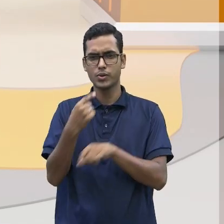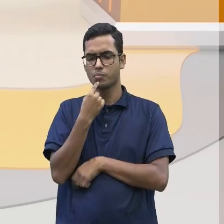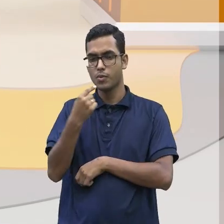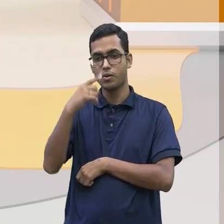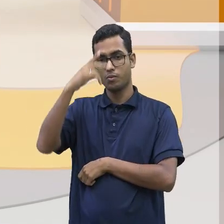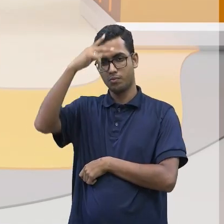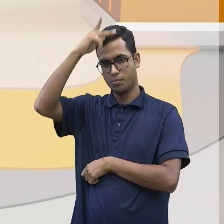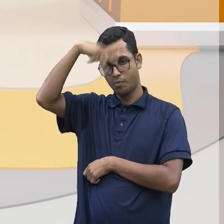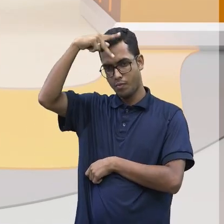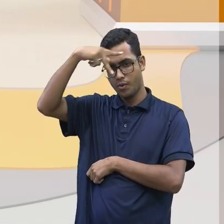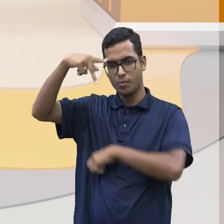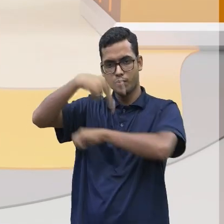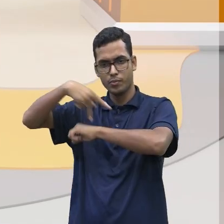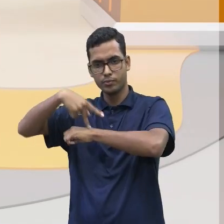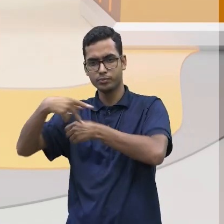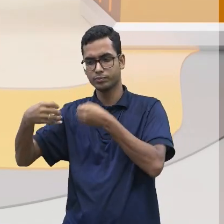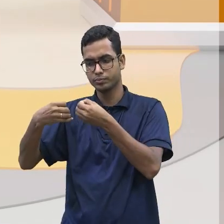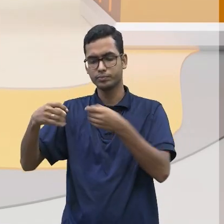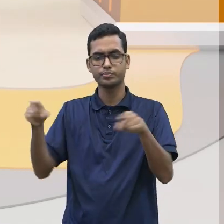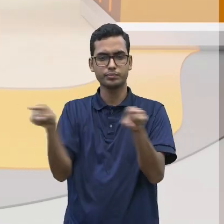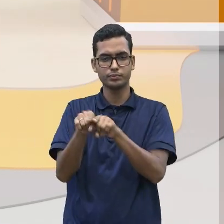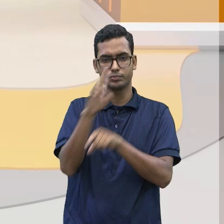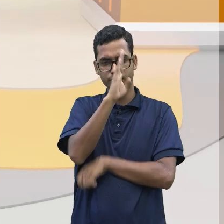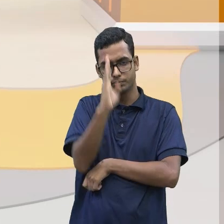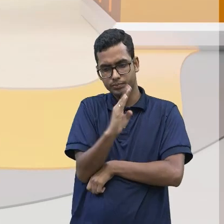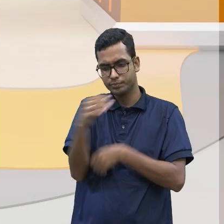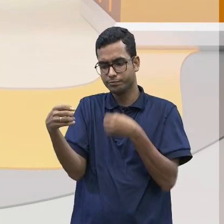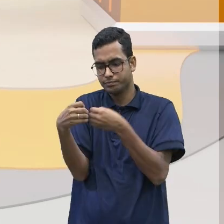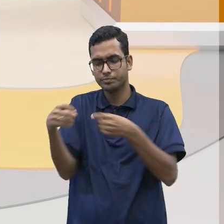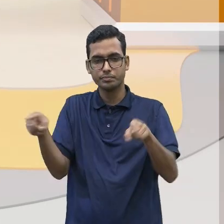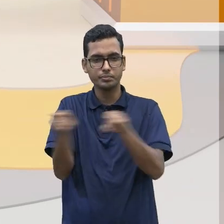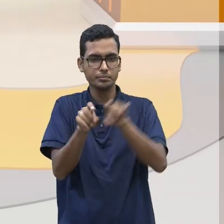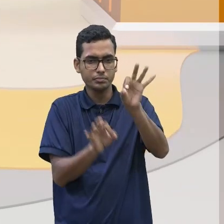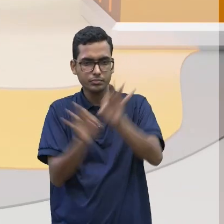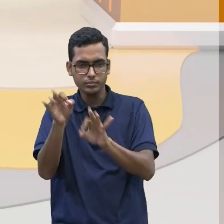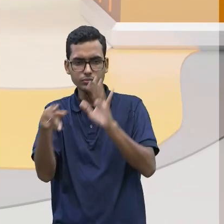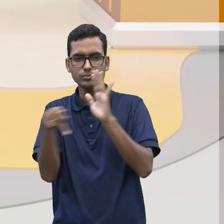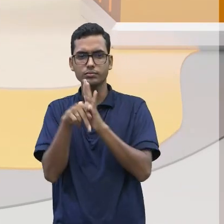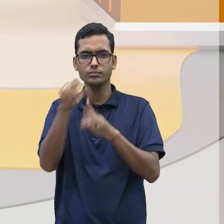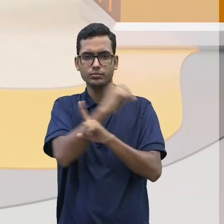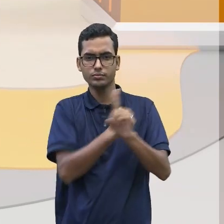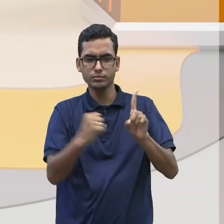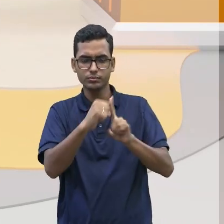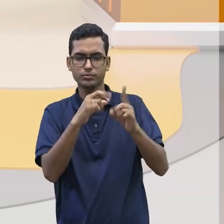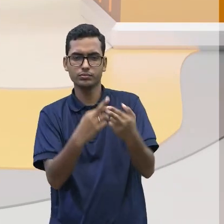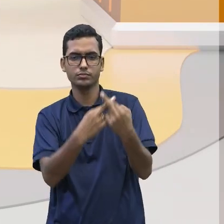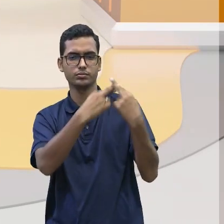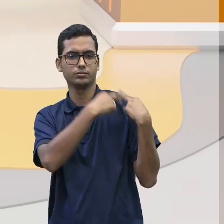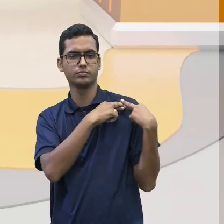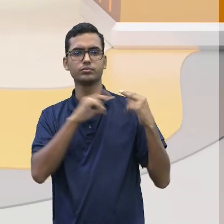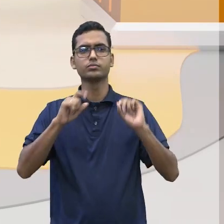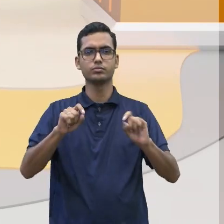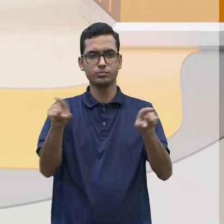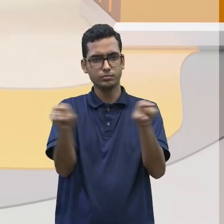de chefe. Então, havia uma organização social. Os cambebas, eles foram responsáveis